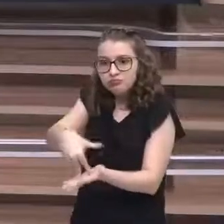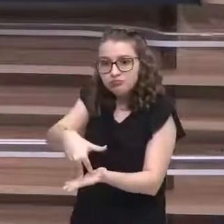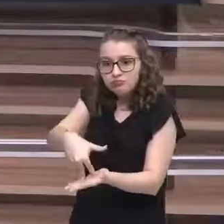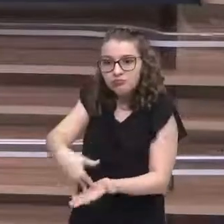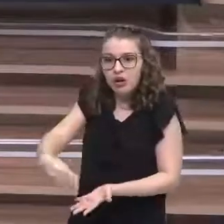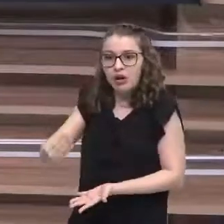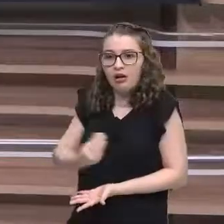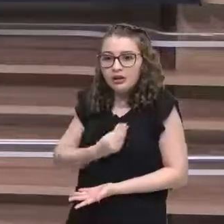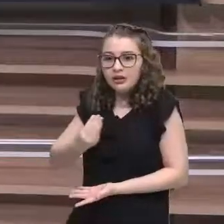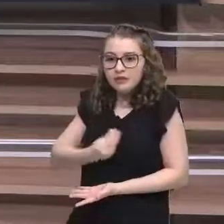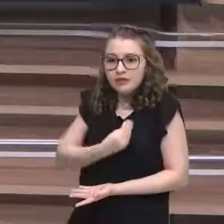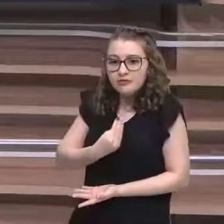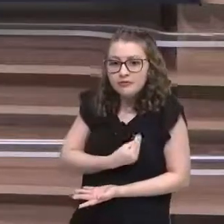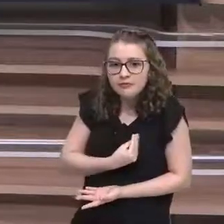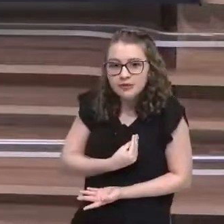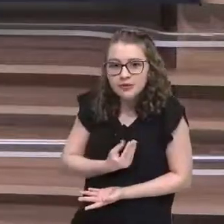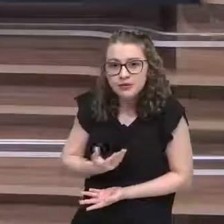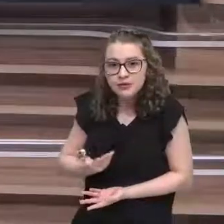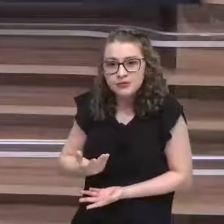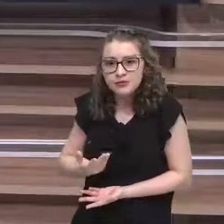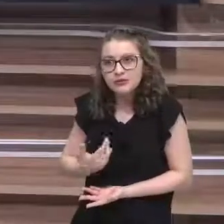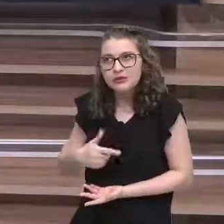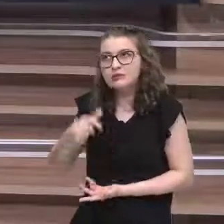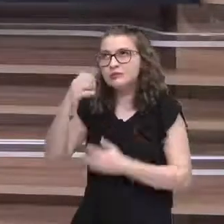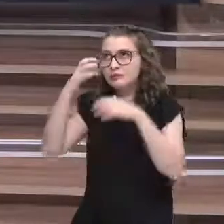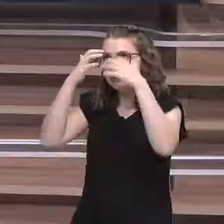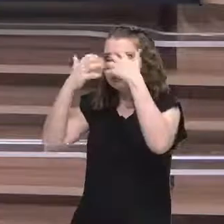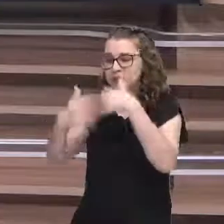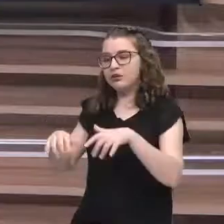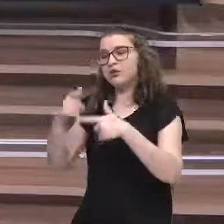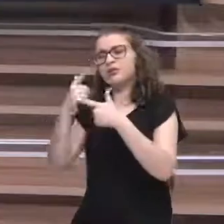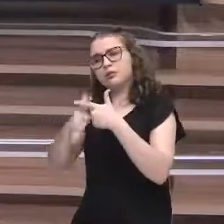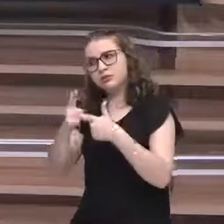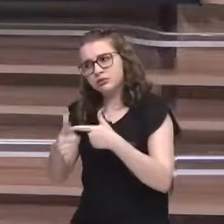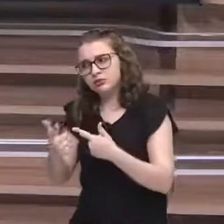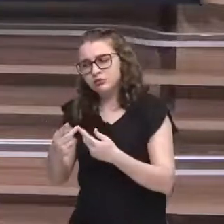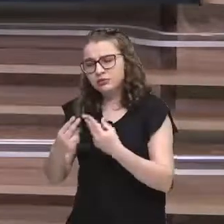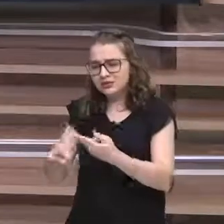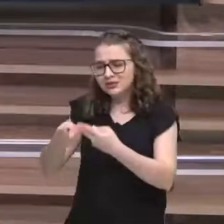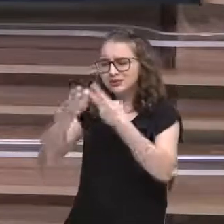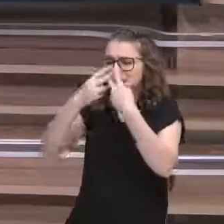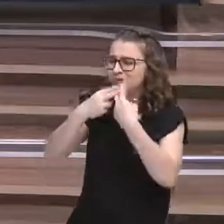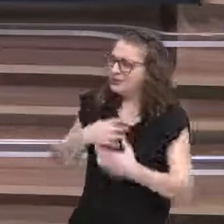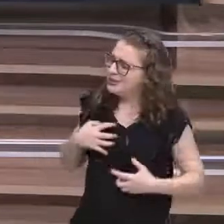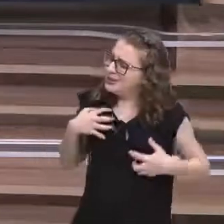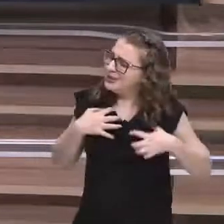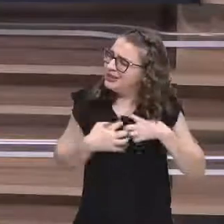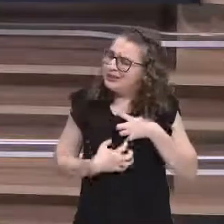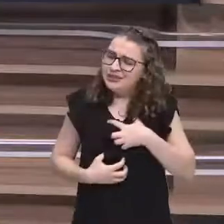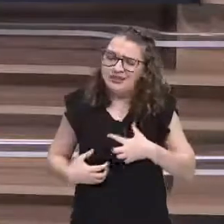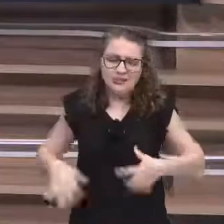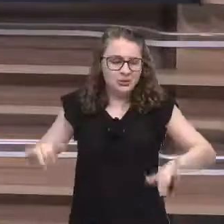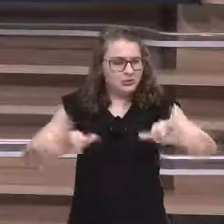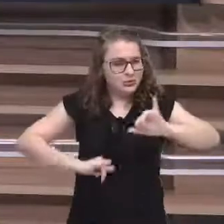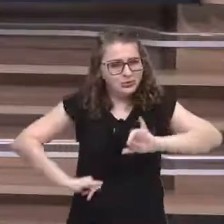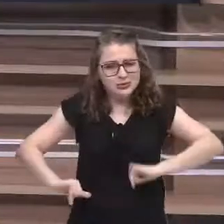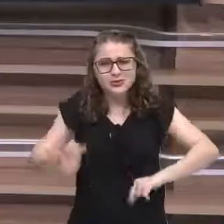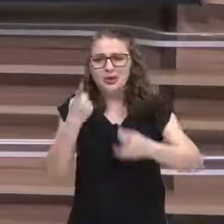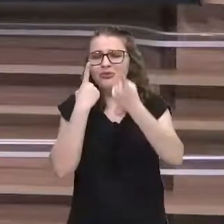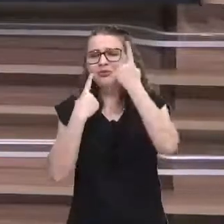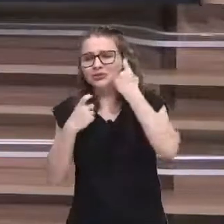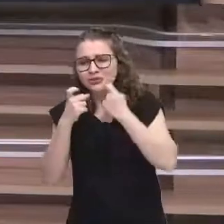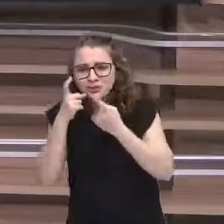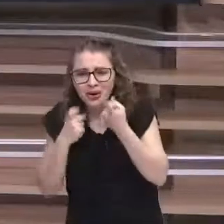vive nesse mundo, um ser que tem problemas, um ser que tem traumas, que tem angústia, um ser que sofre, um ser que